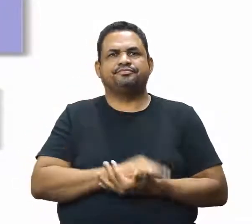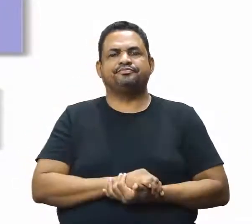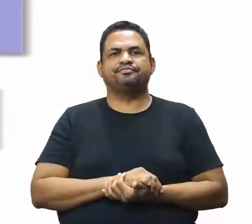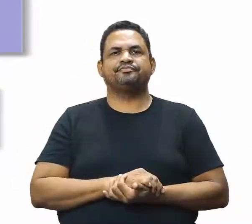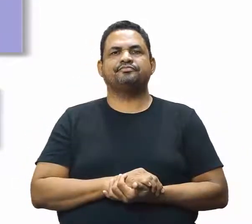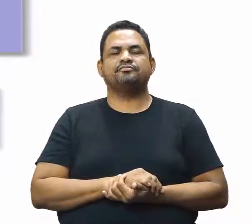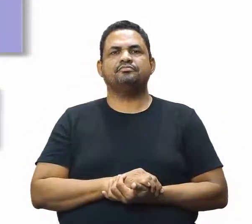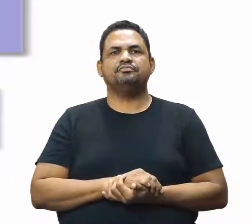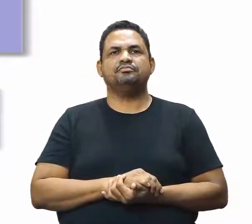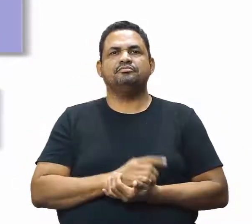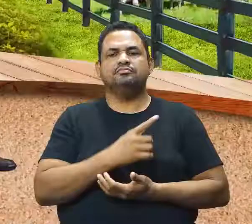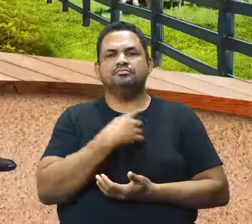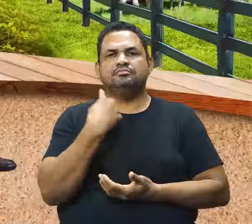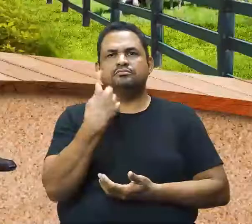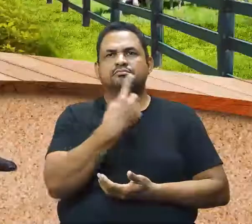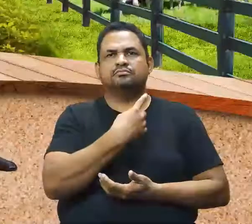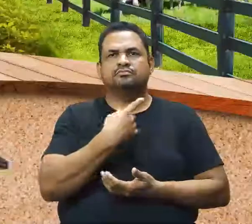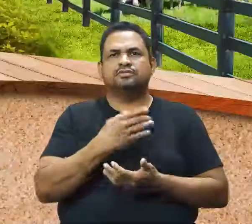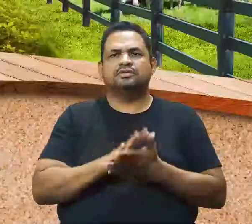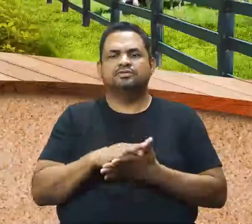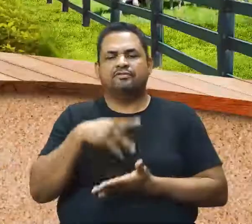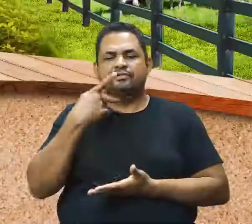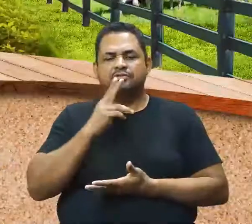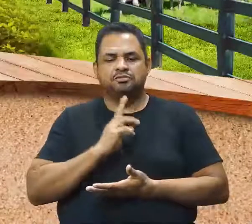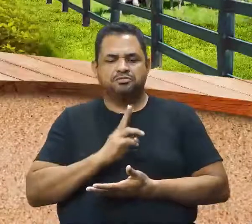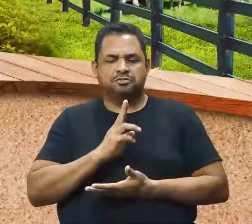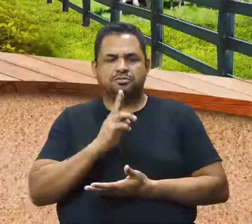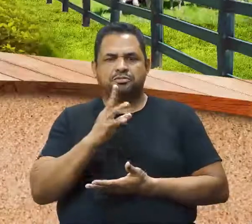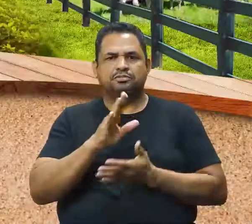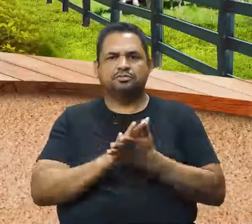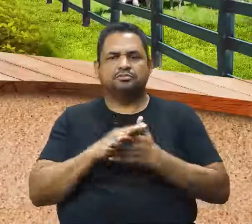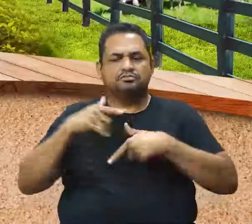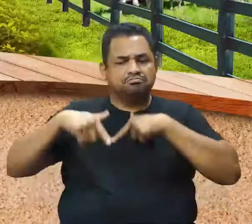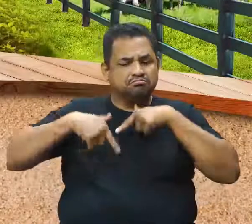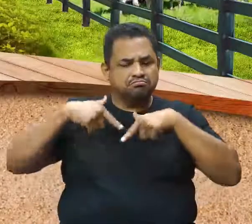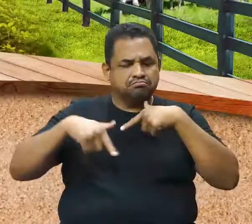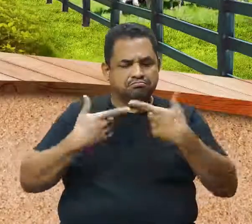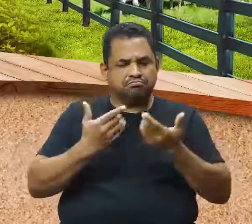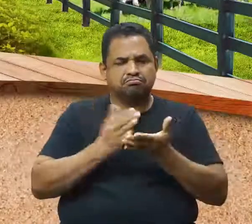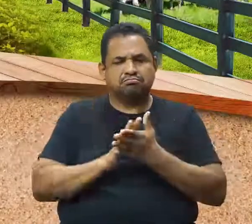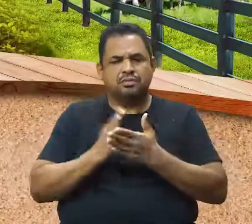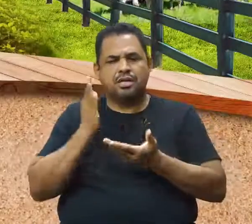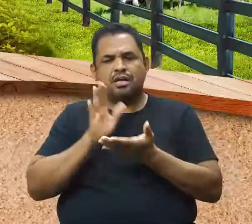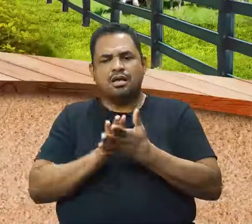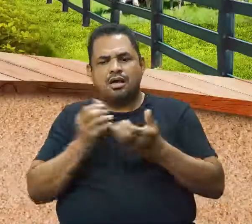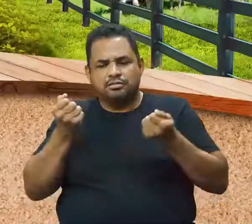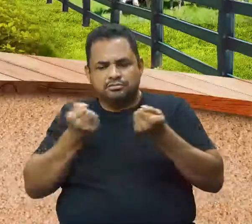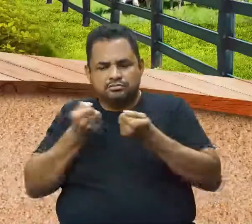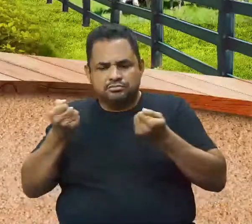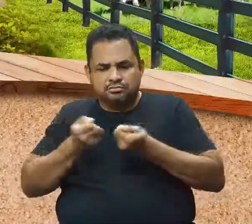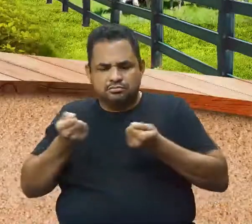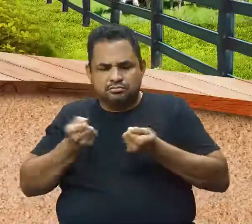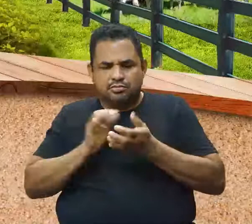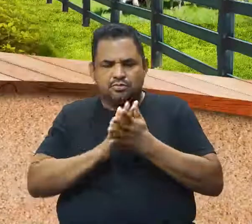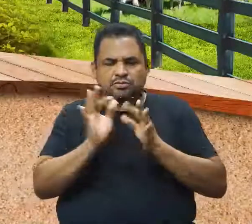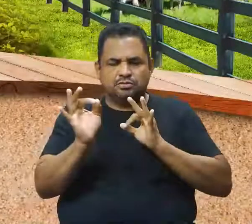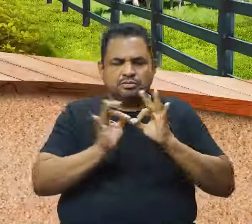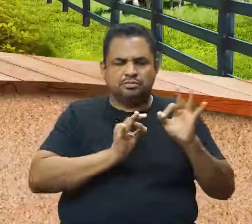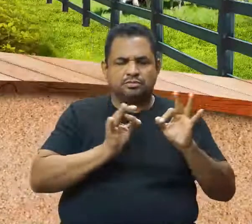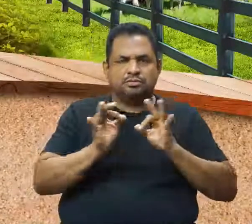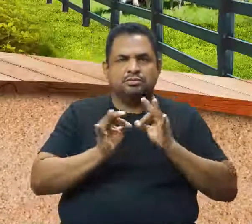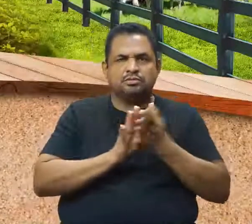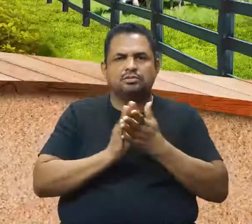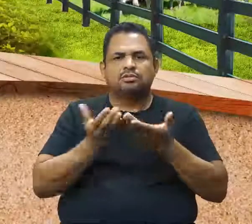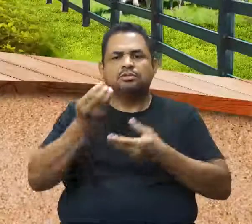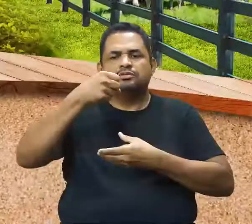diretor, nós estávamos falando sobre os processos, né? De produção, as podas, poda de formação dentro do